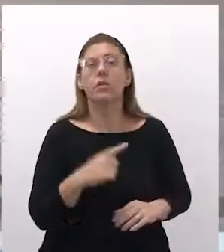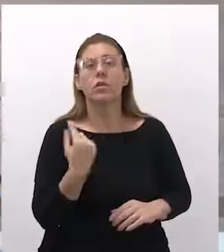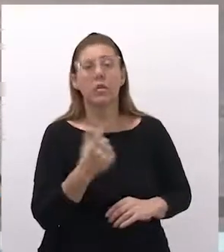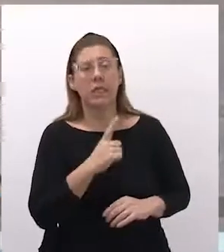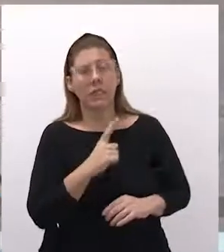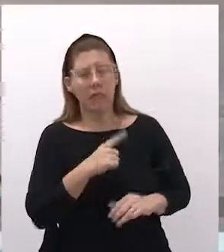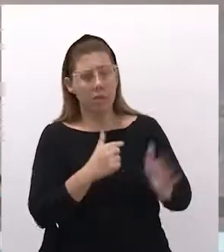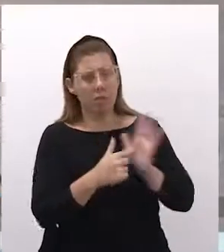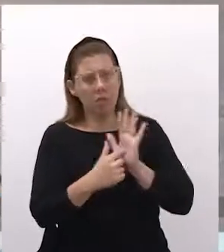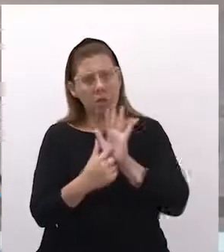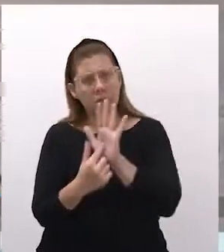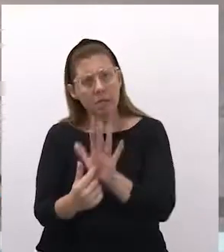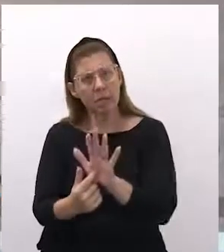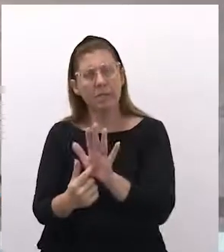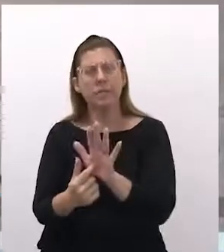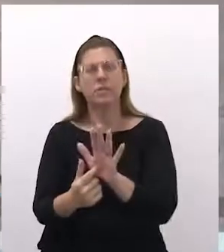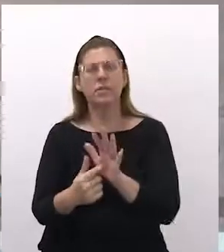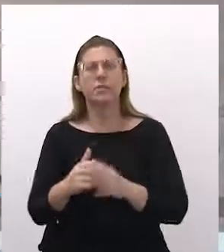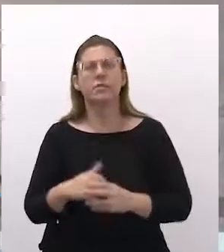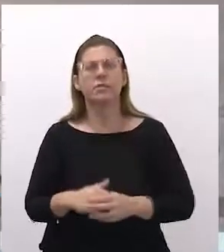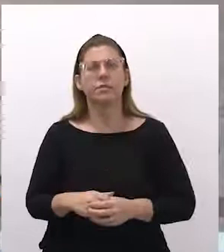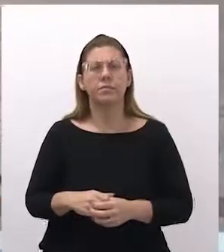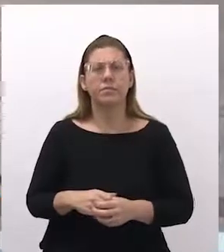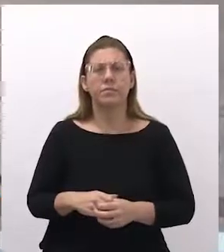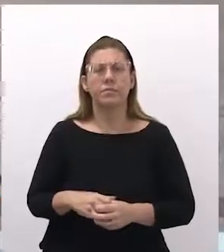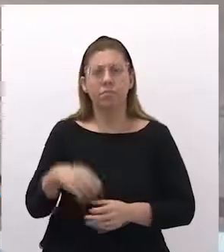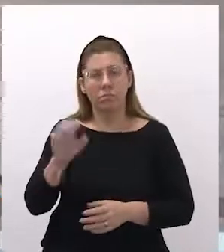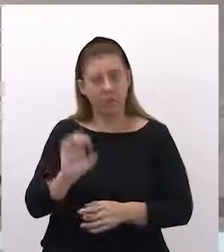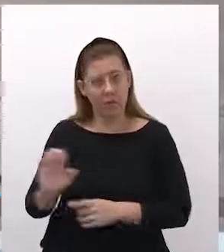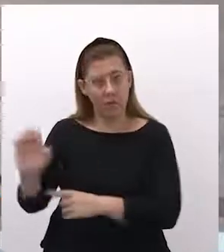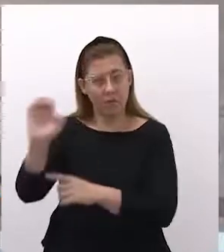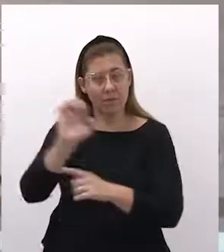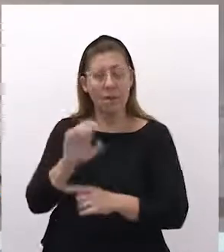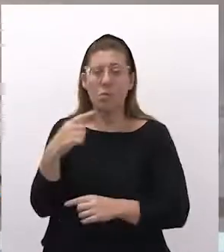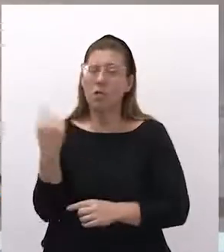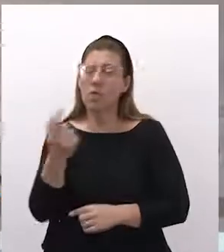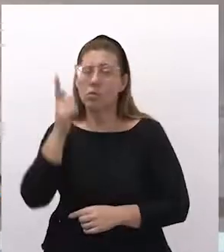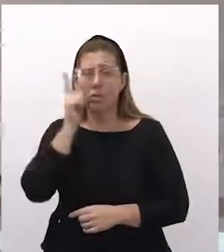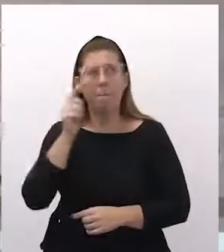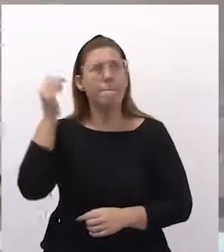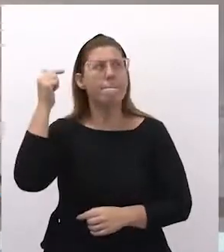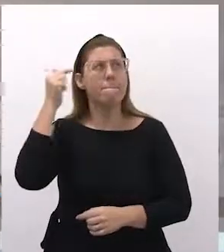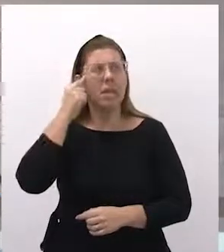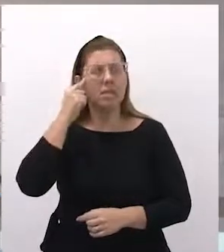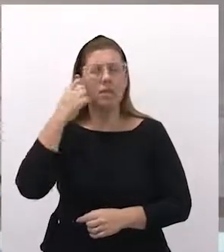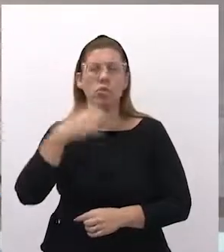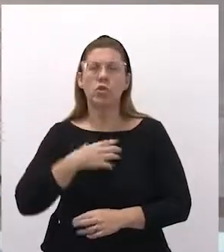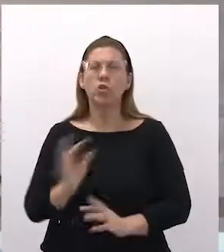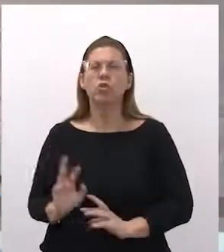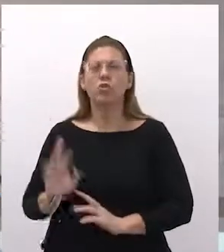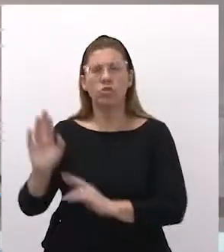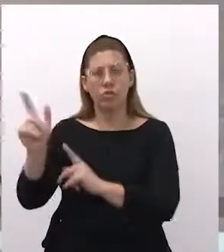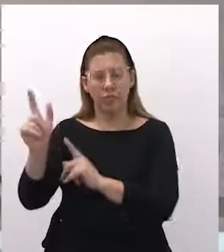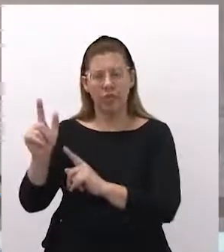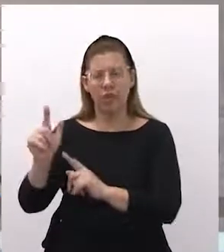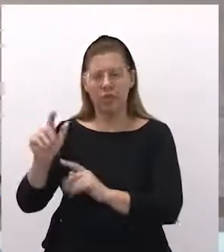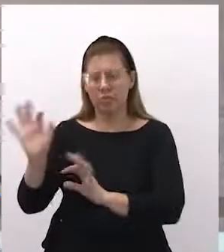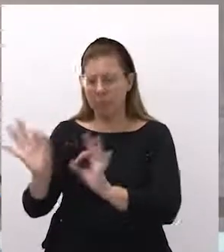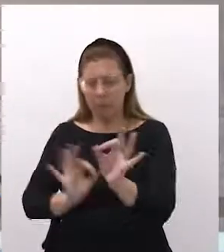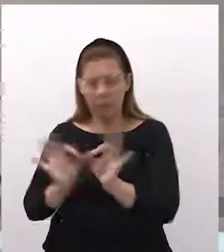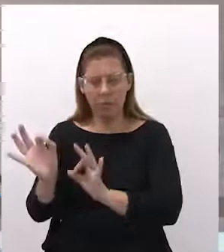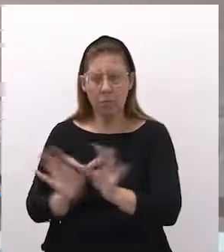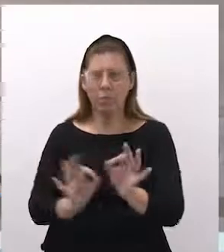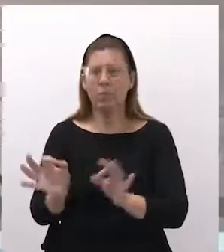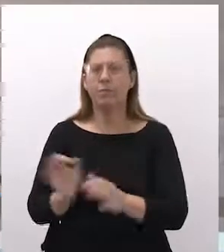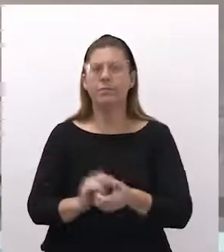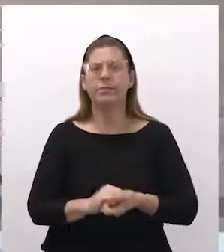que trazer isso, né, para o Estado, para que a gente pense em formas de contornar essa situação.